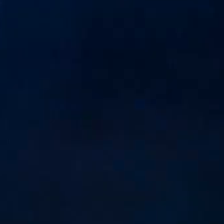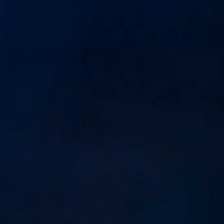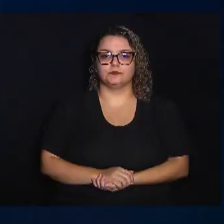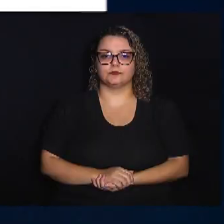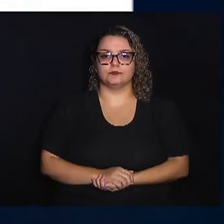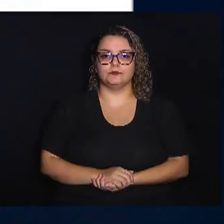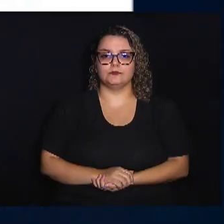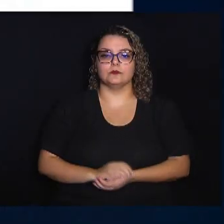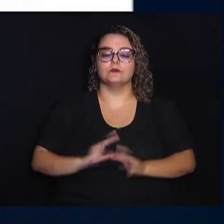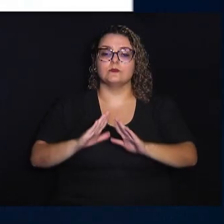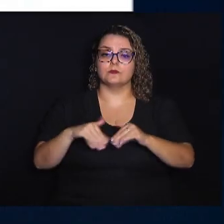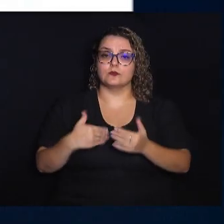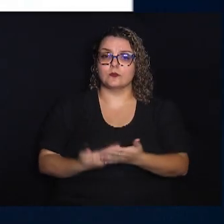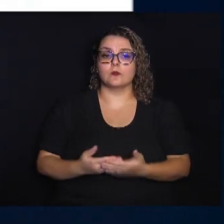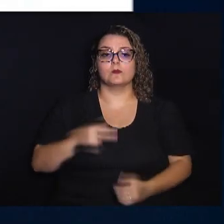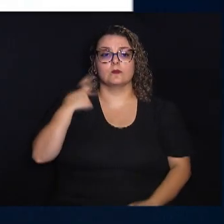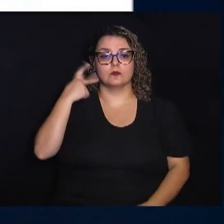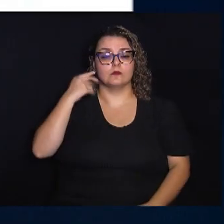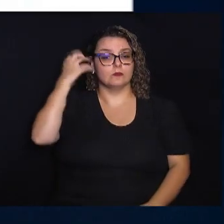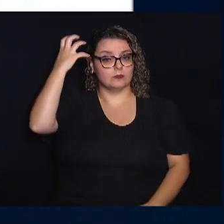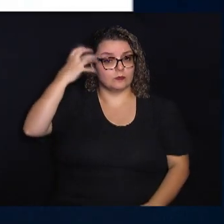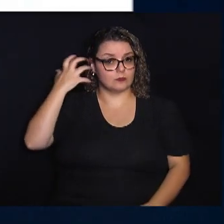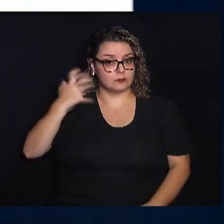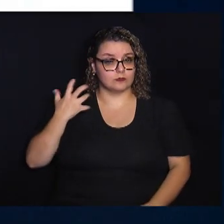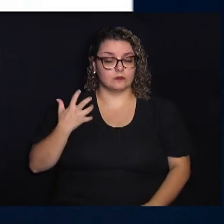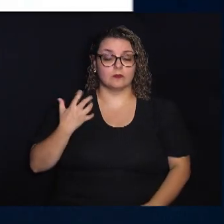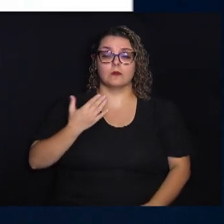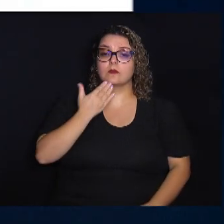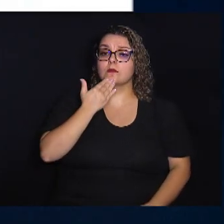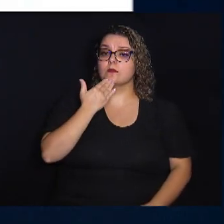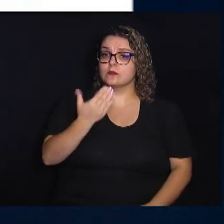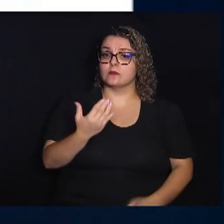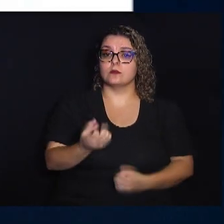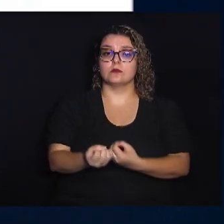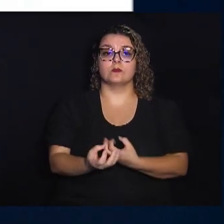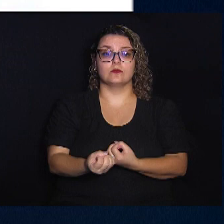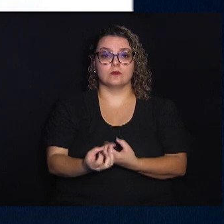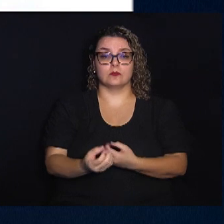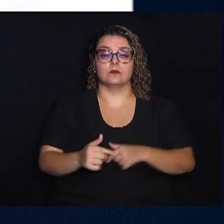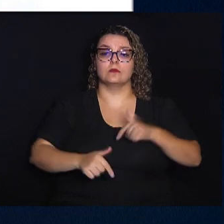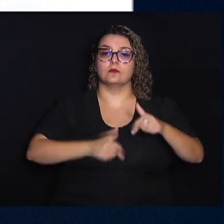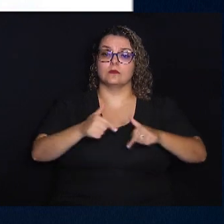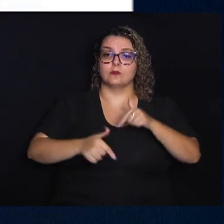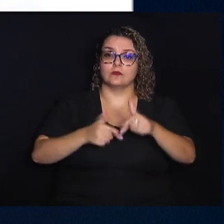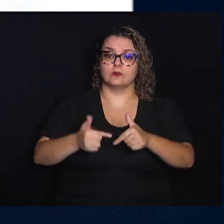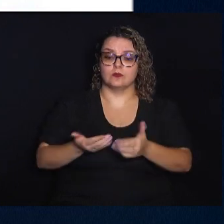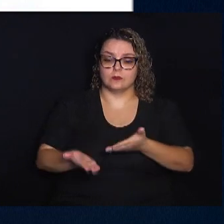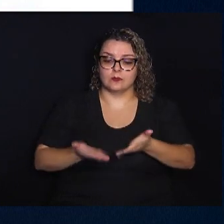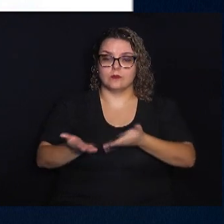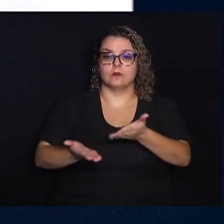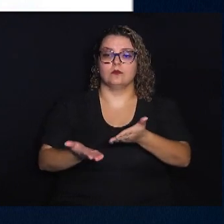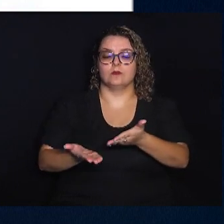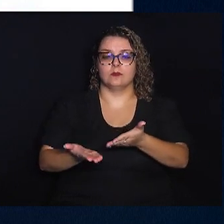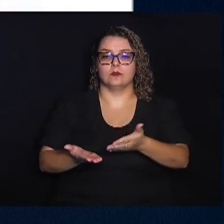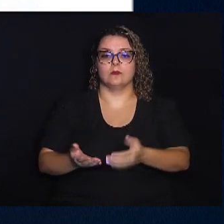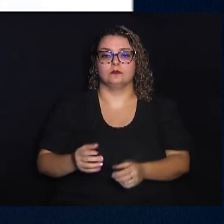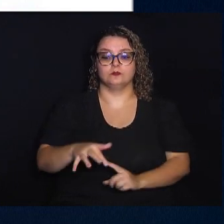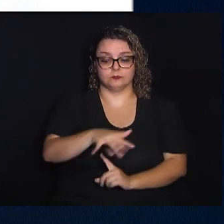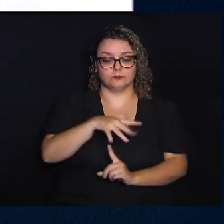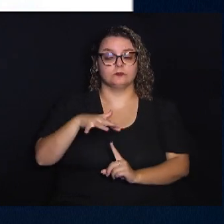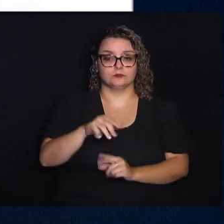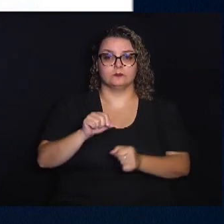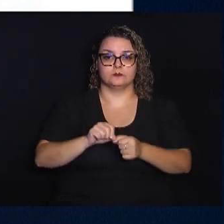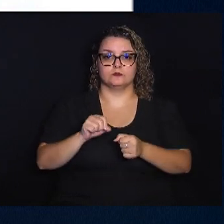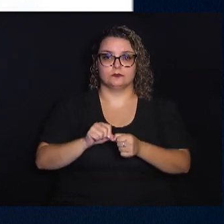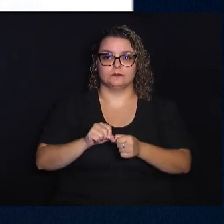No requerimento, a vereadora Guida Calisto solicita informações sobre o trabalho de conservação e preservação ambiental realizado